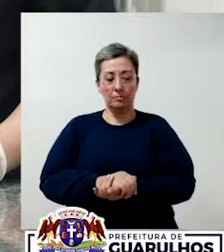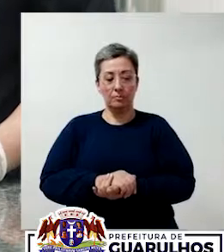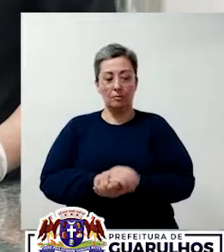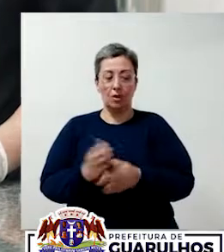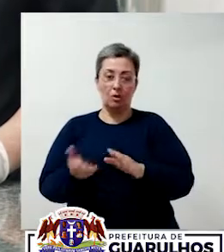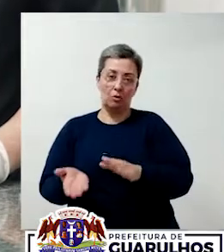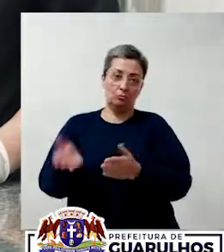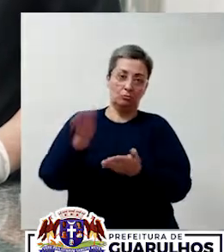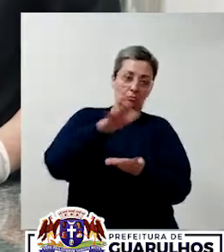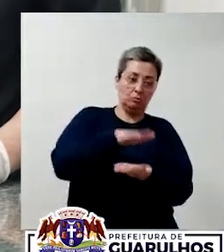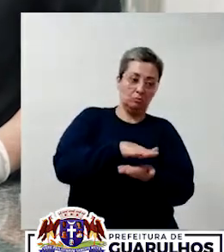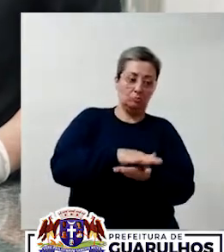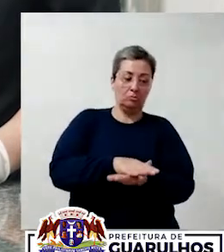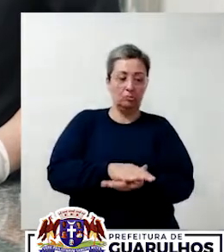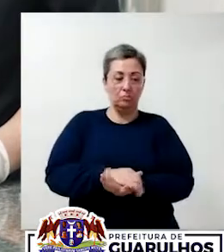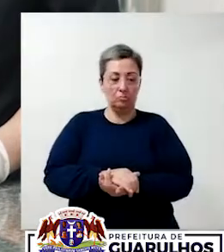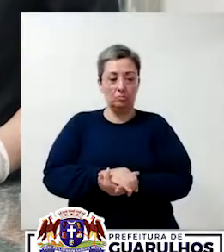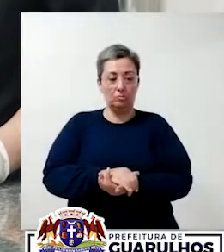feio.